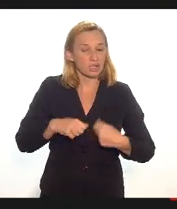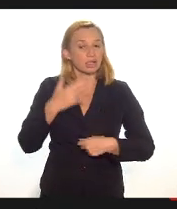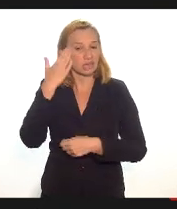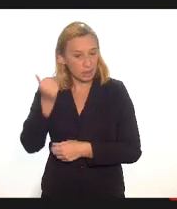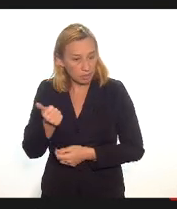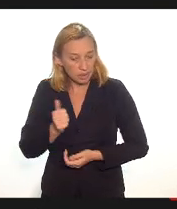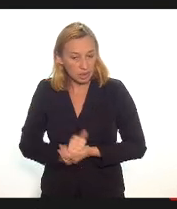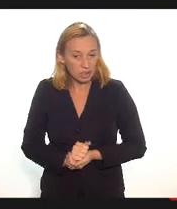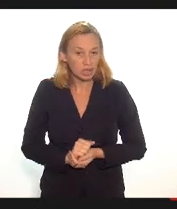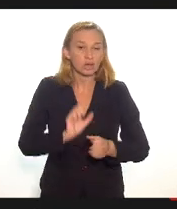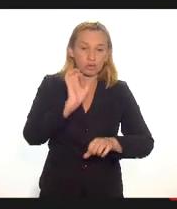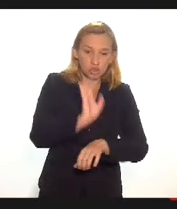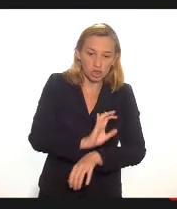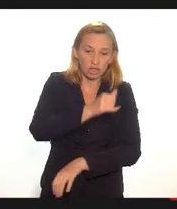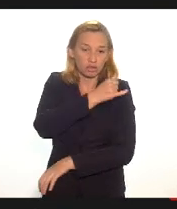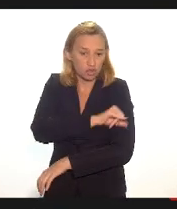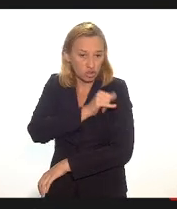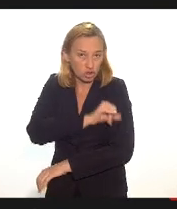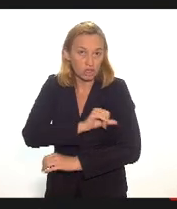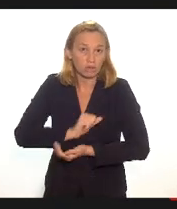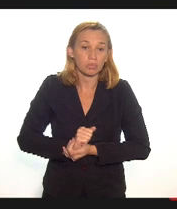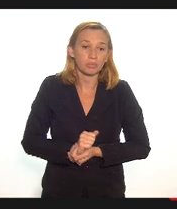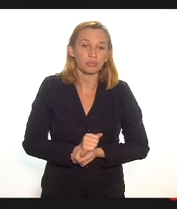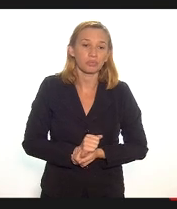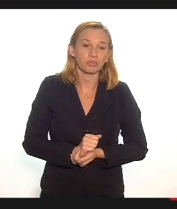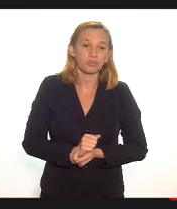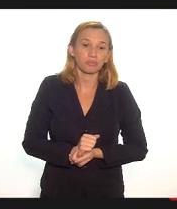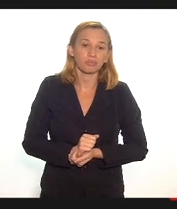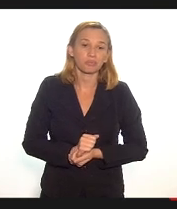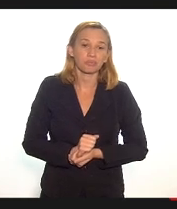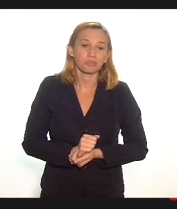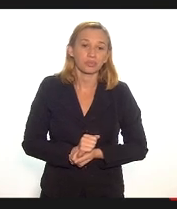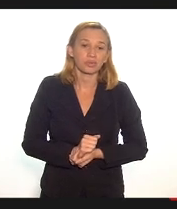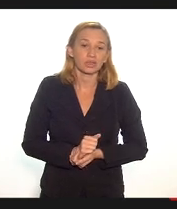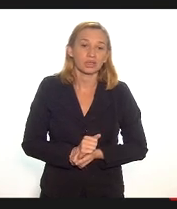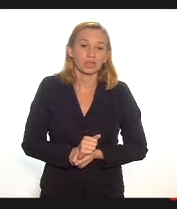né? E o Estado do Rio de Janeiro, que tem, vamos dizer assim,